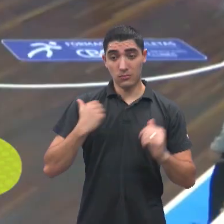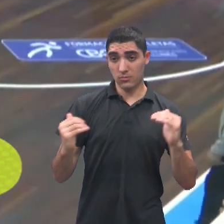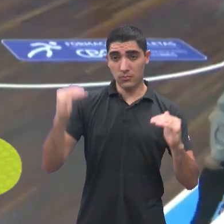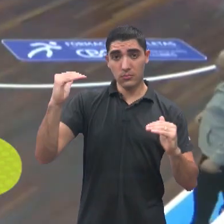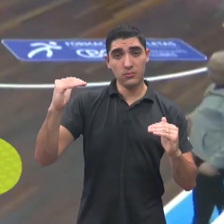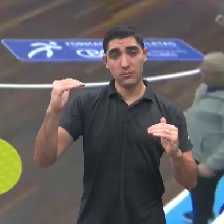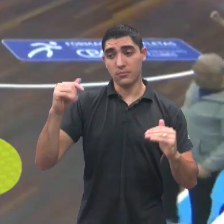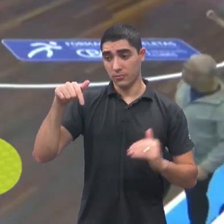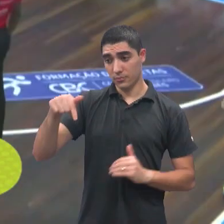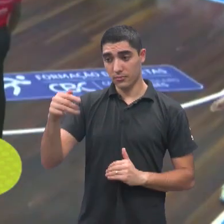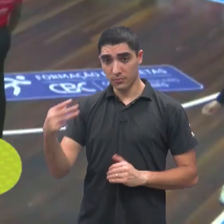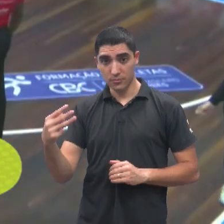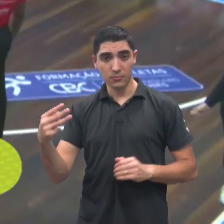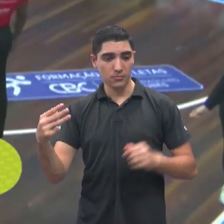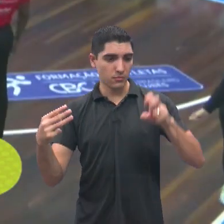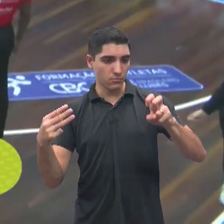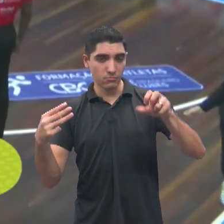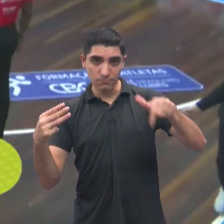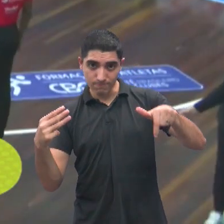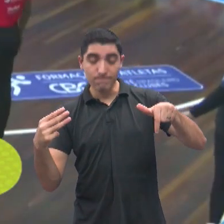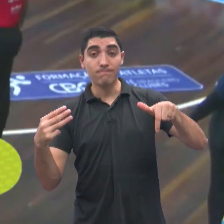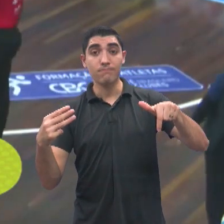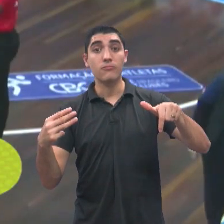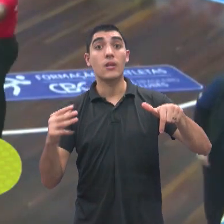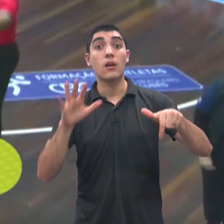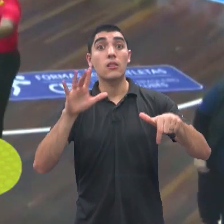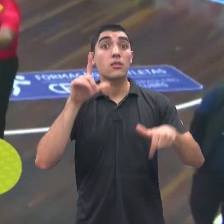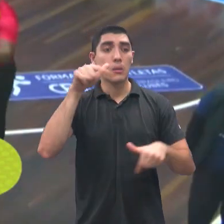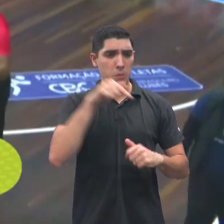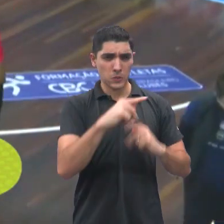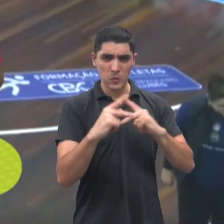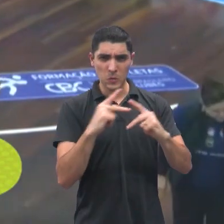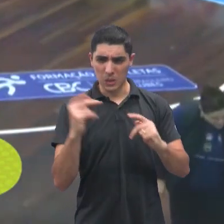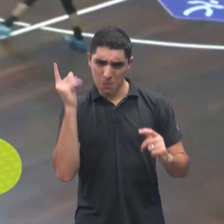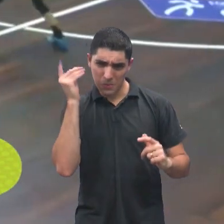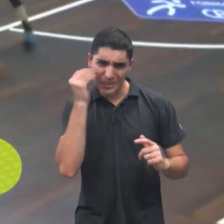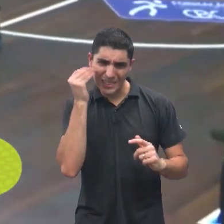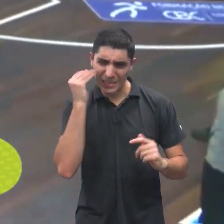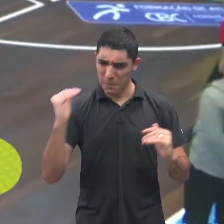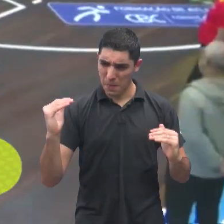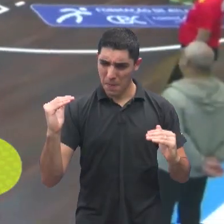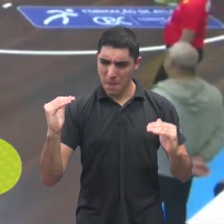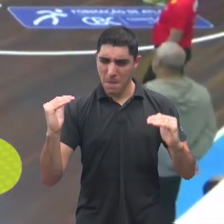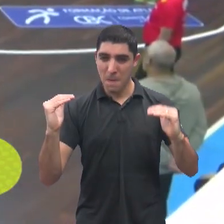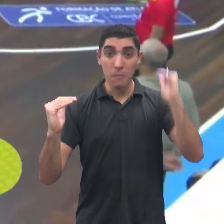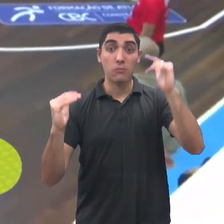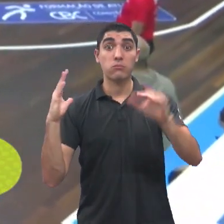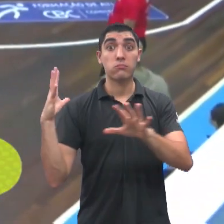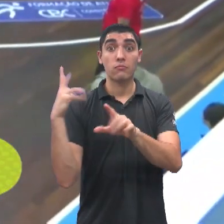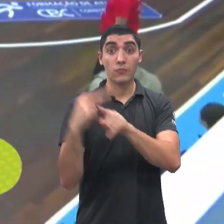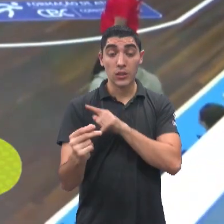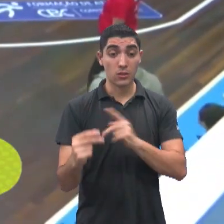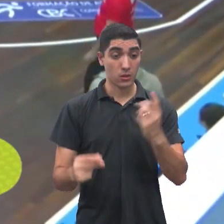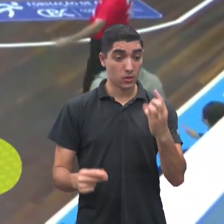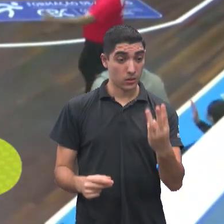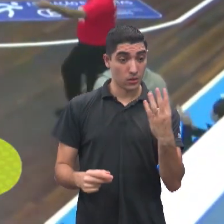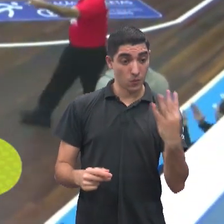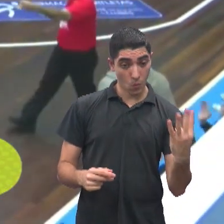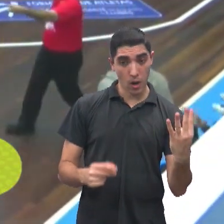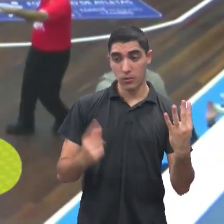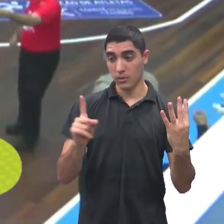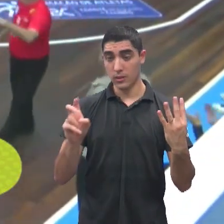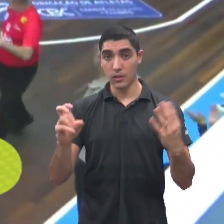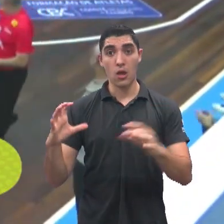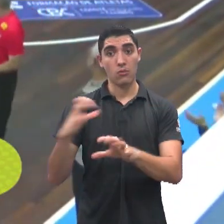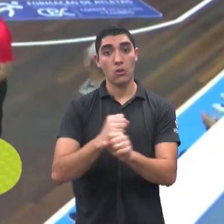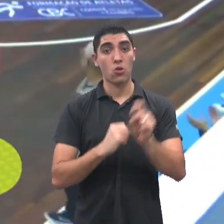73-57, mas numa recuperação incrível, vencendo por 34-15 nos últimos 10 minutos, o São José venceu pelo placar de